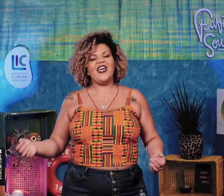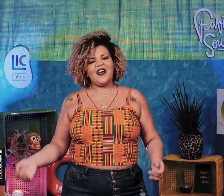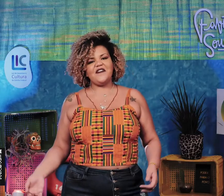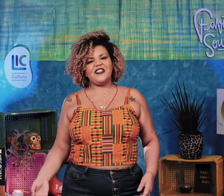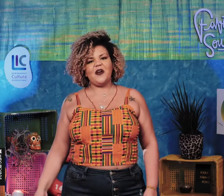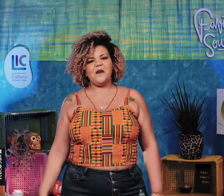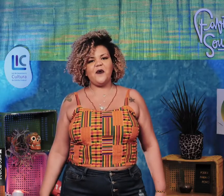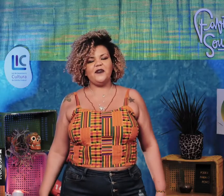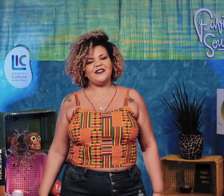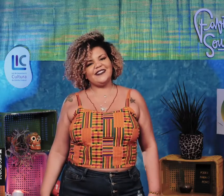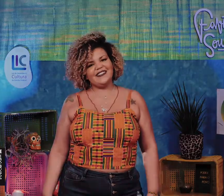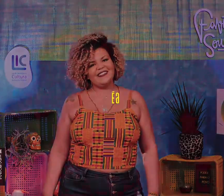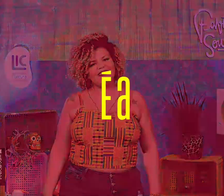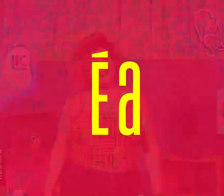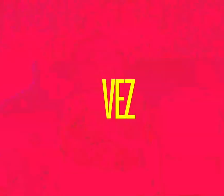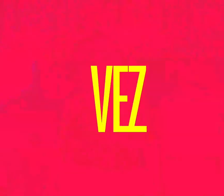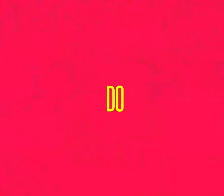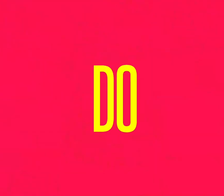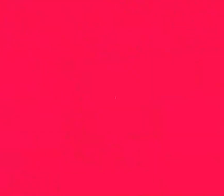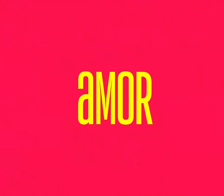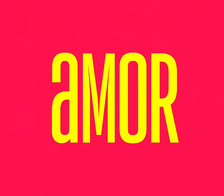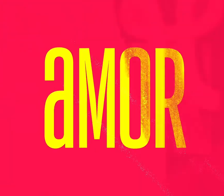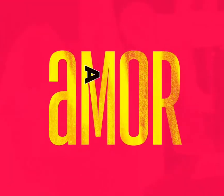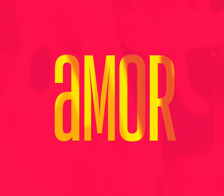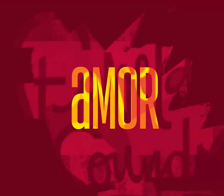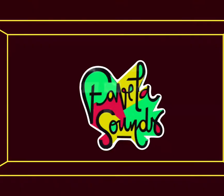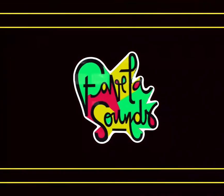al2021 é a vez do amor